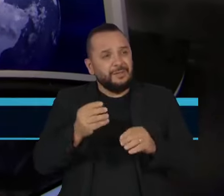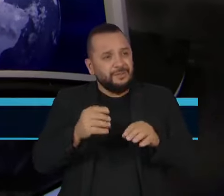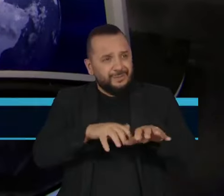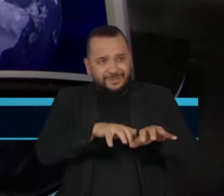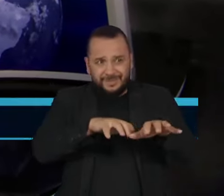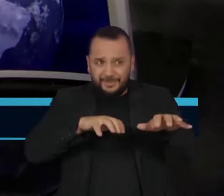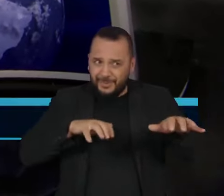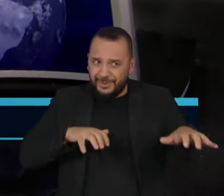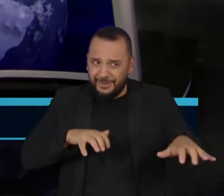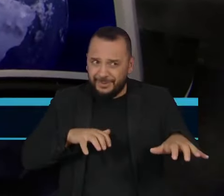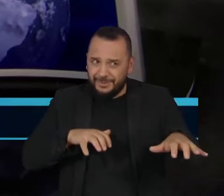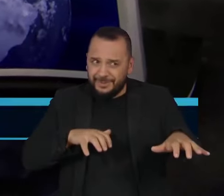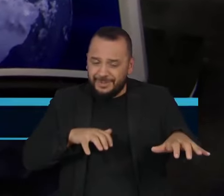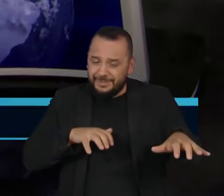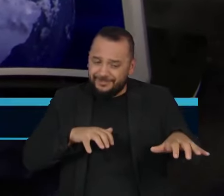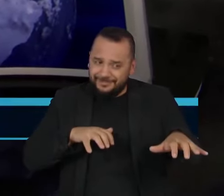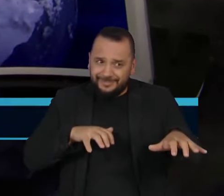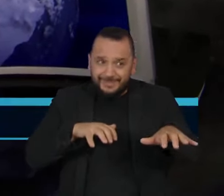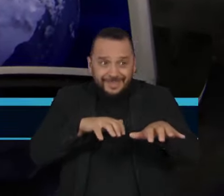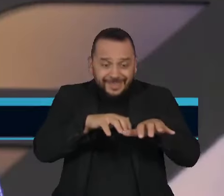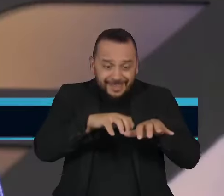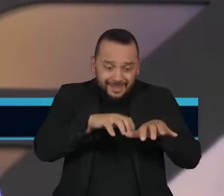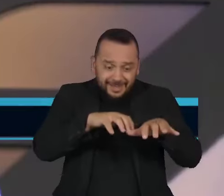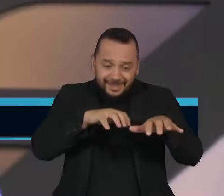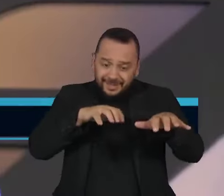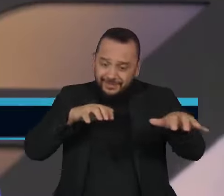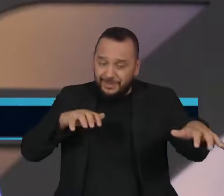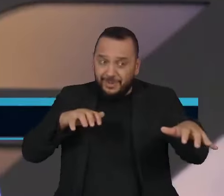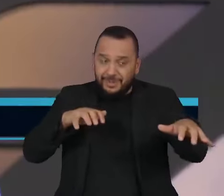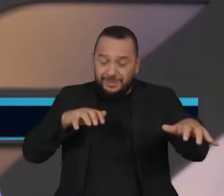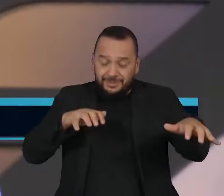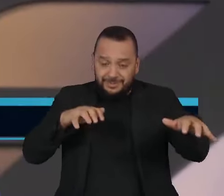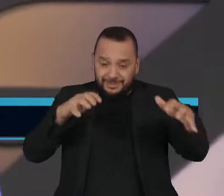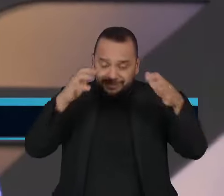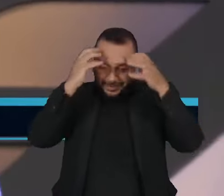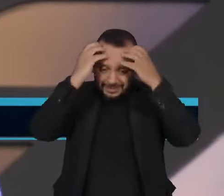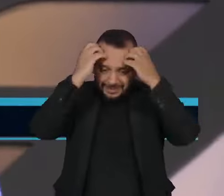distância, isso absolutamente põe em risco a população.